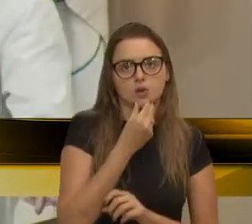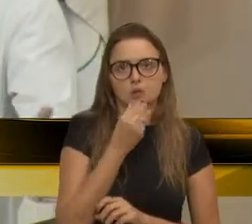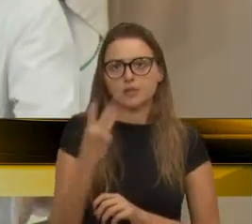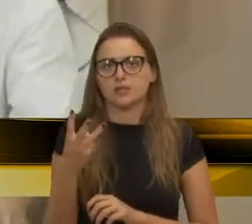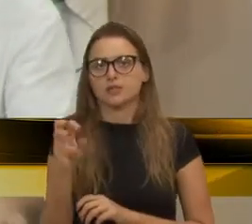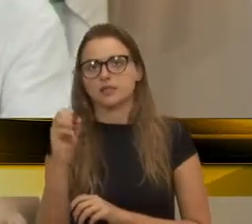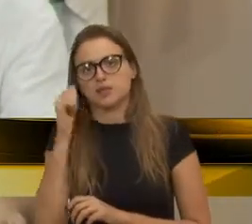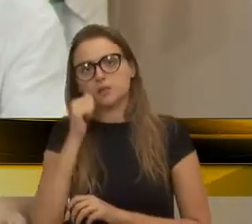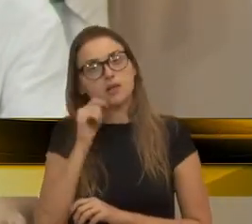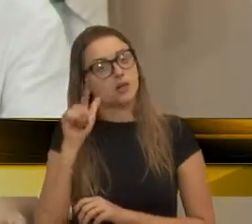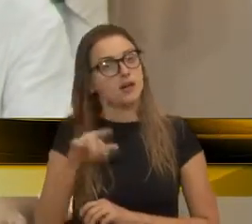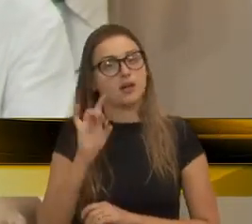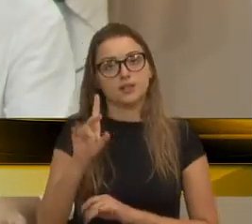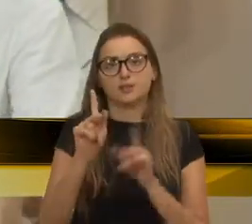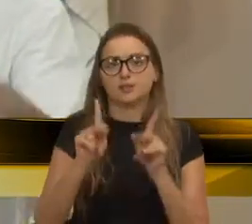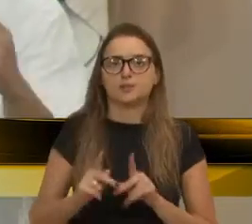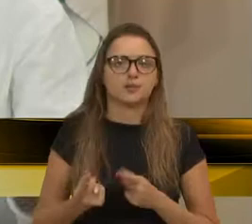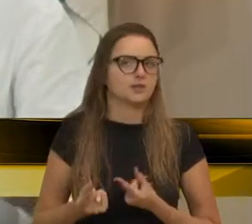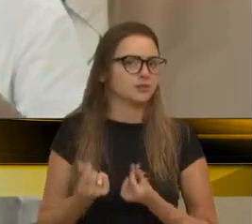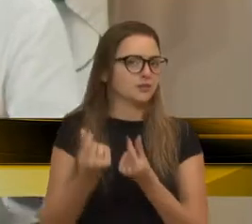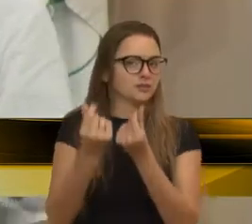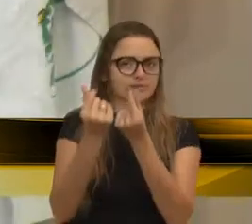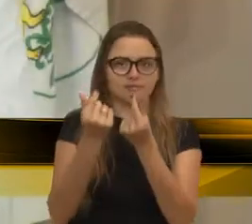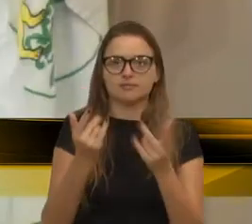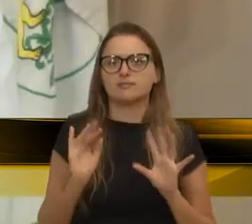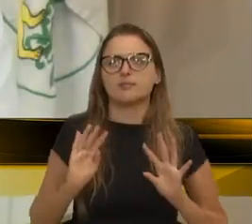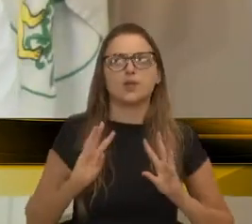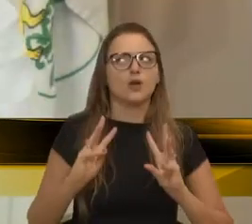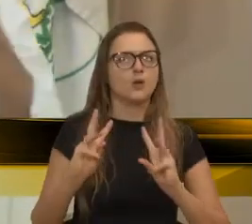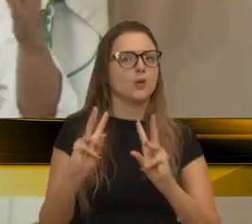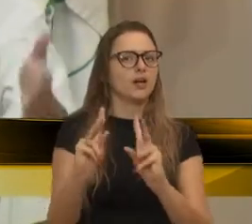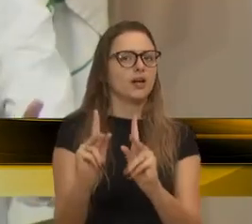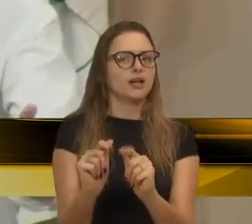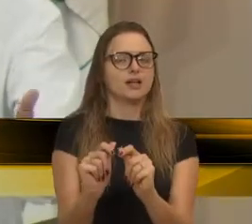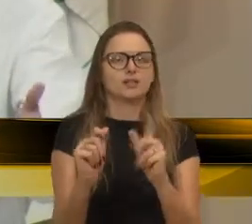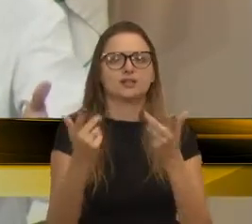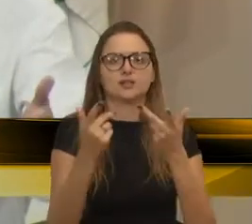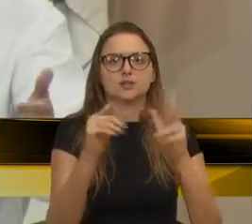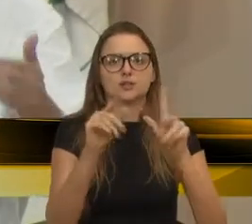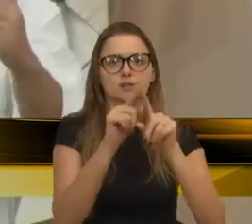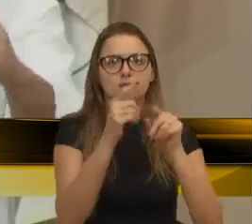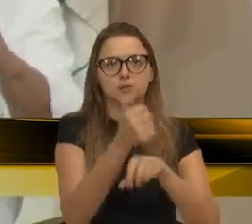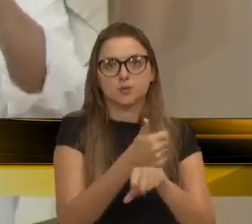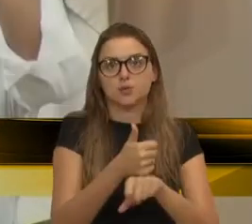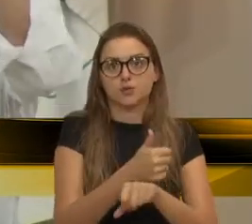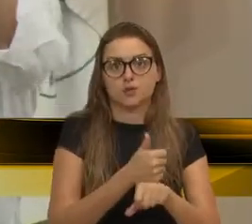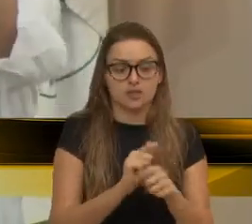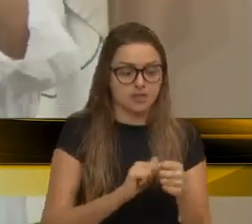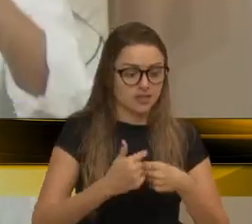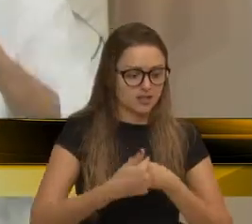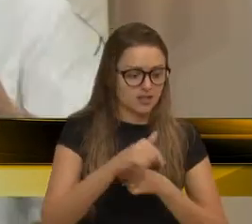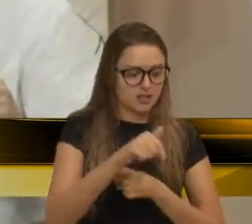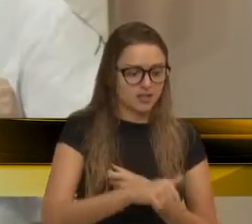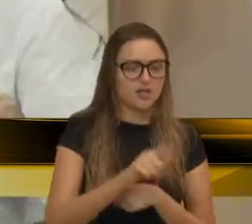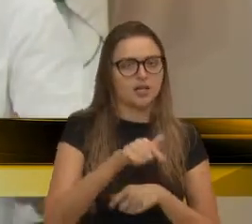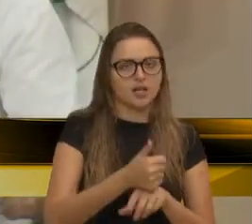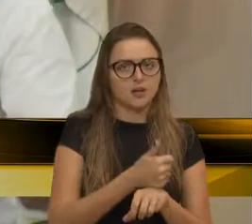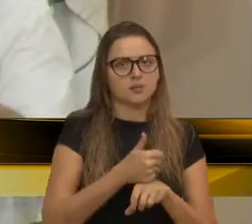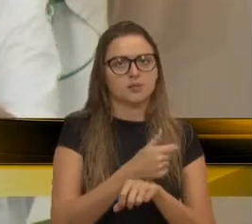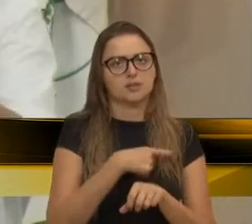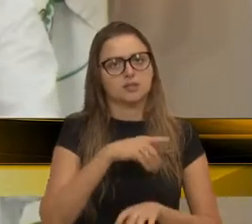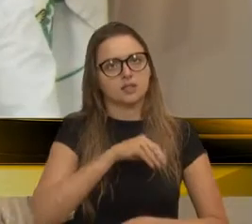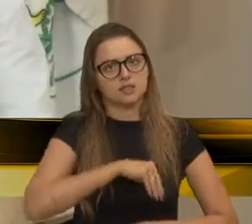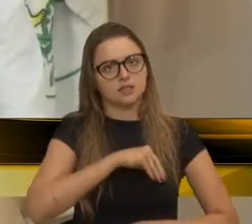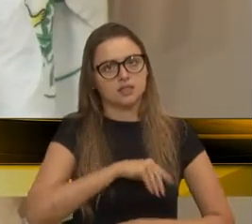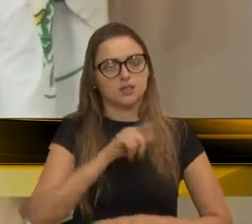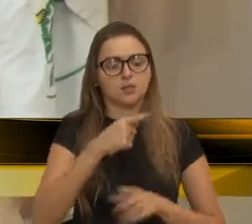são os ricos. Quantos e quantos trabalhadores nessa cidade Essa cidade tem um perfil de trabalhador assalariado, que é um